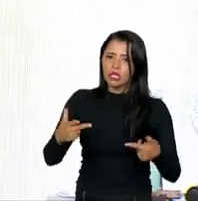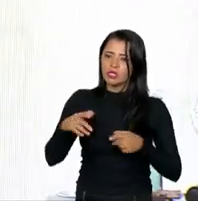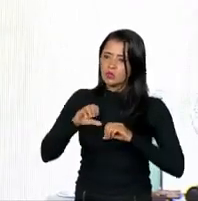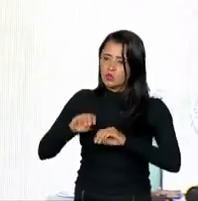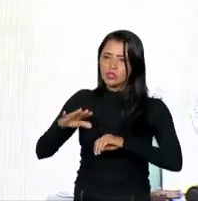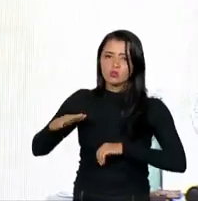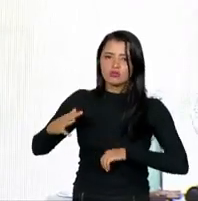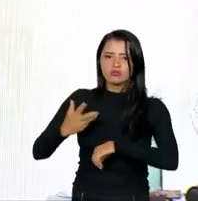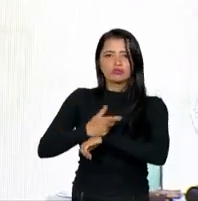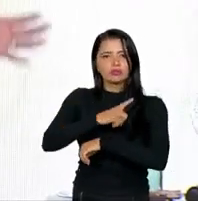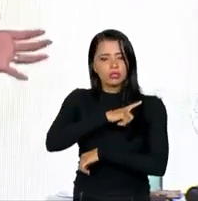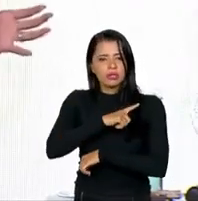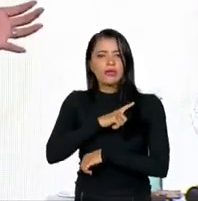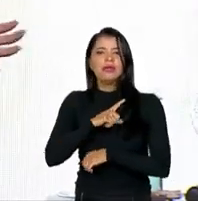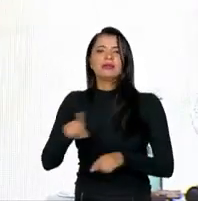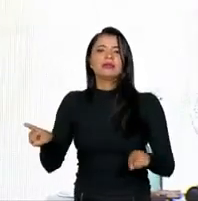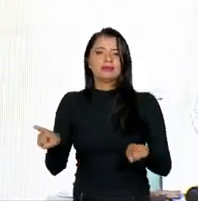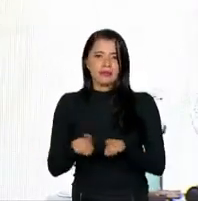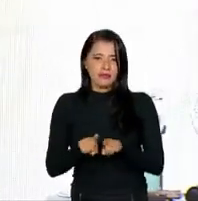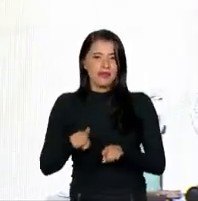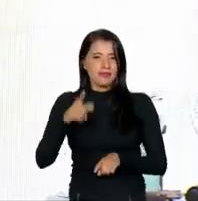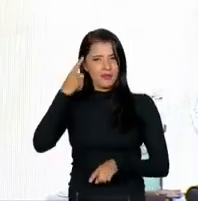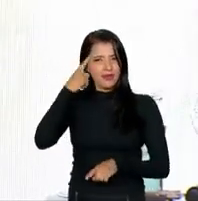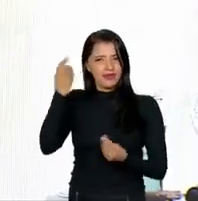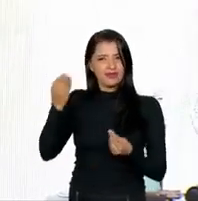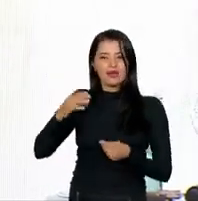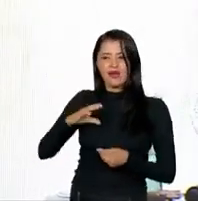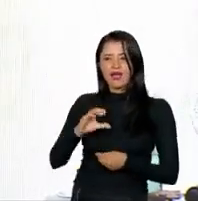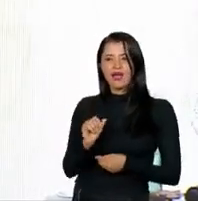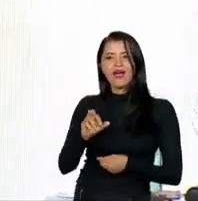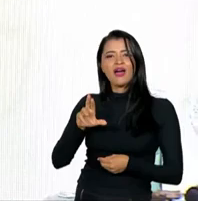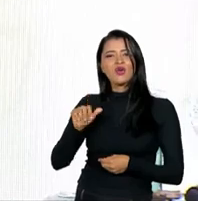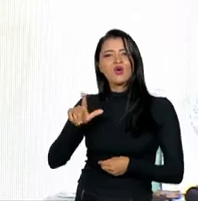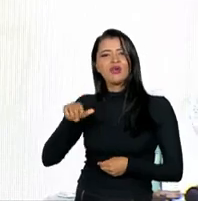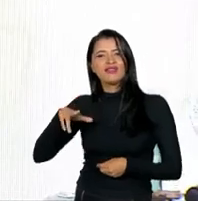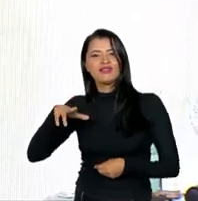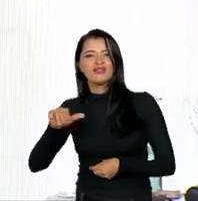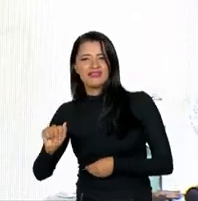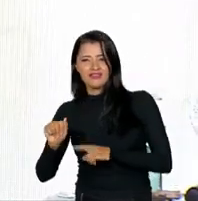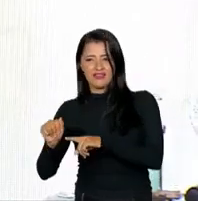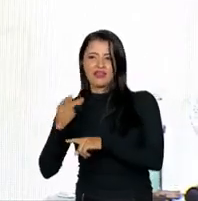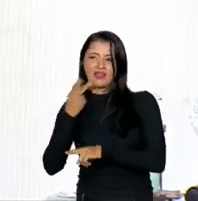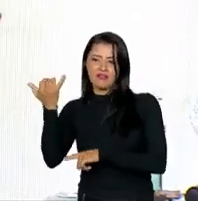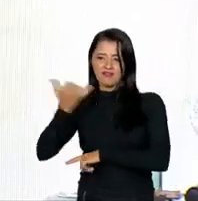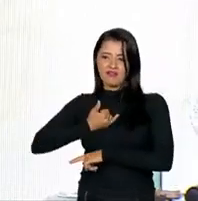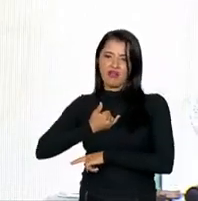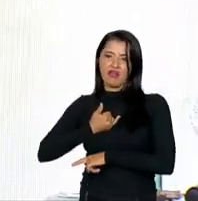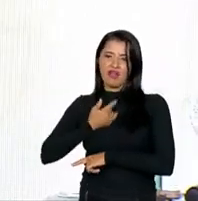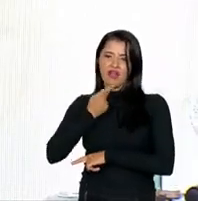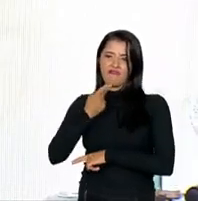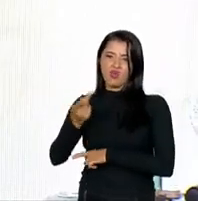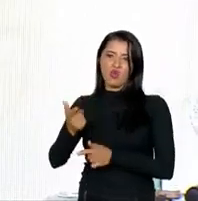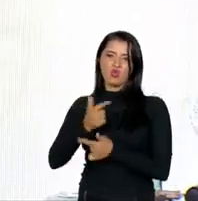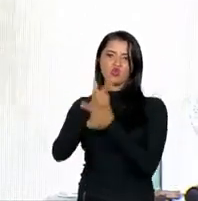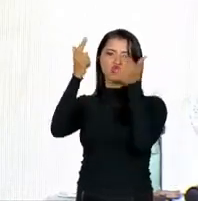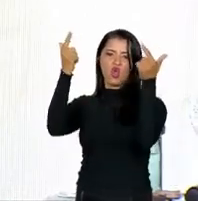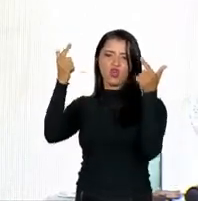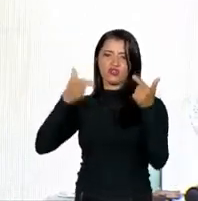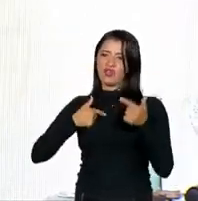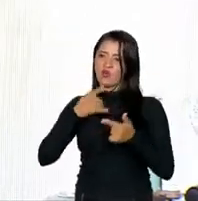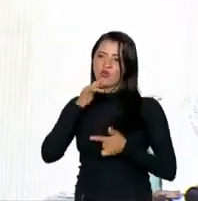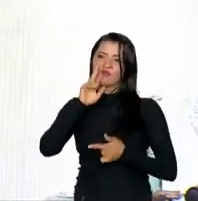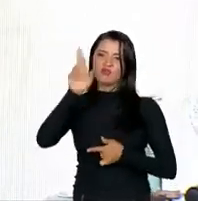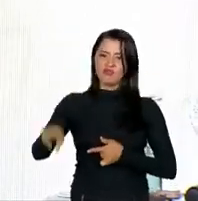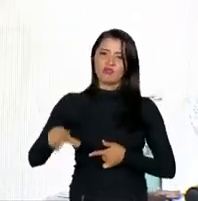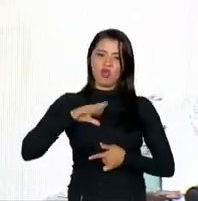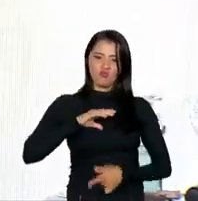qualidade. E, por outro lado, quando a gente pensa em Carolina, Carolina fala para a gente, ah, disseram que eu tinha sorte e eu lhes disse que eu tenho audácia.